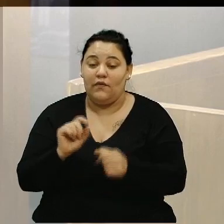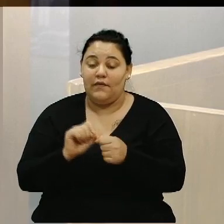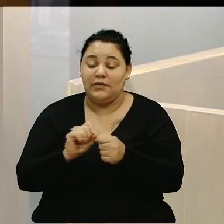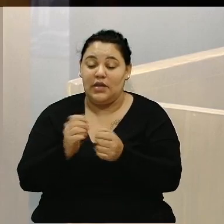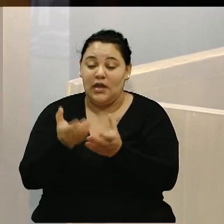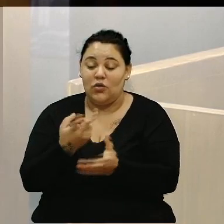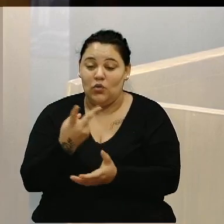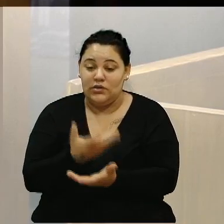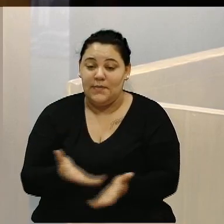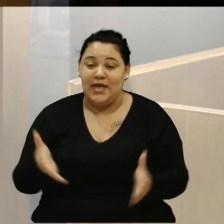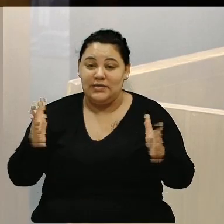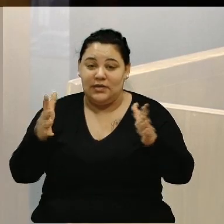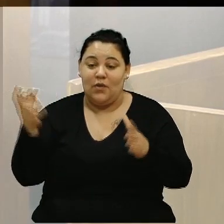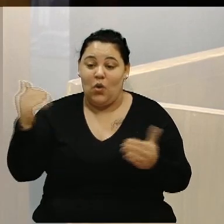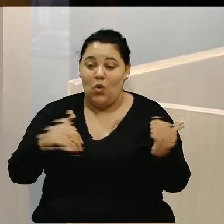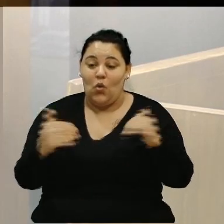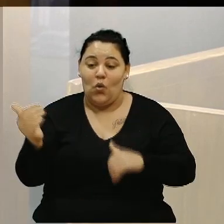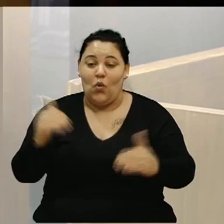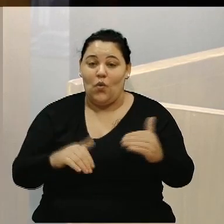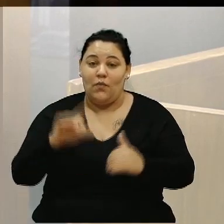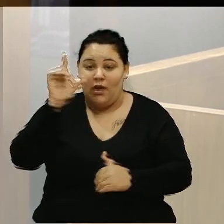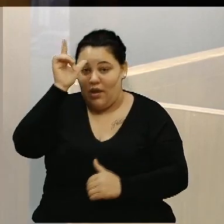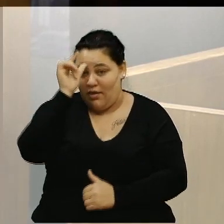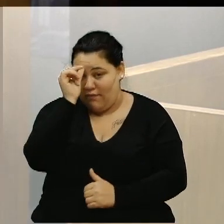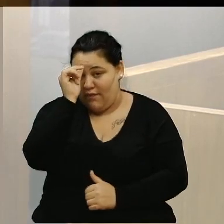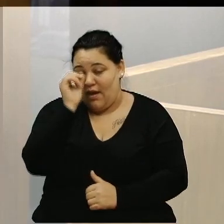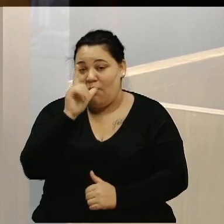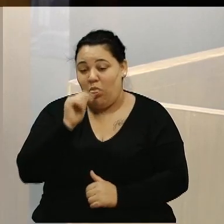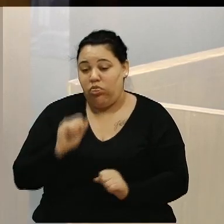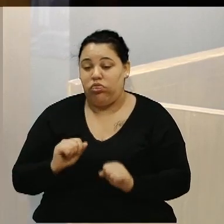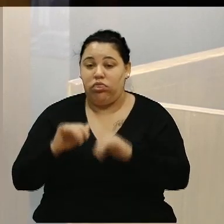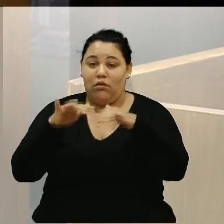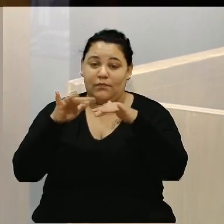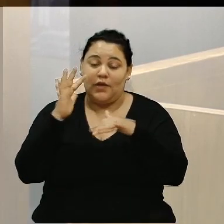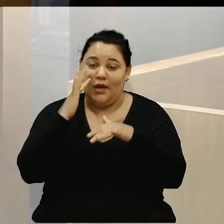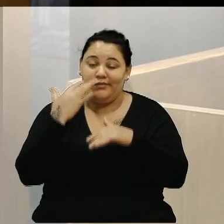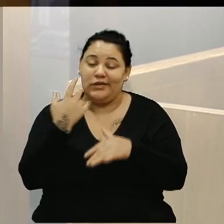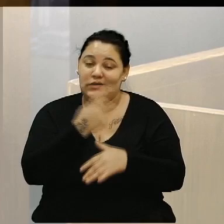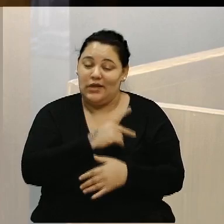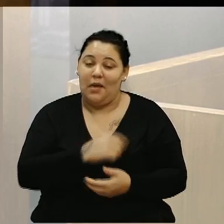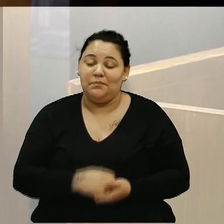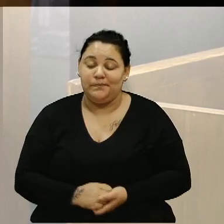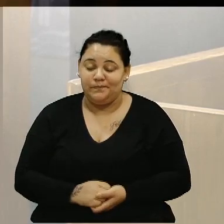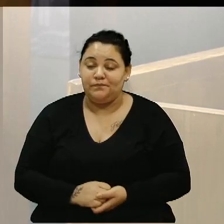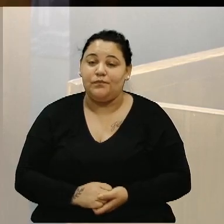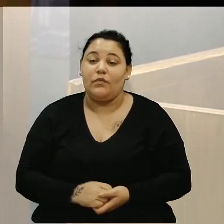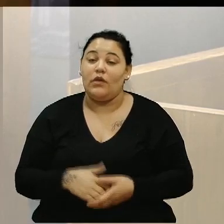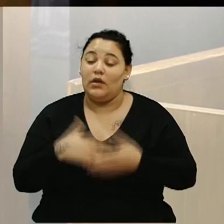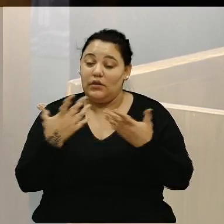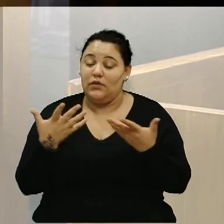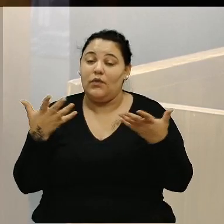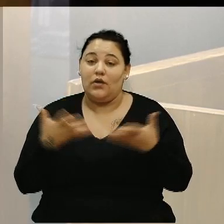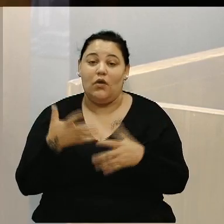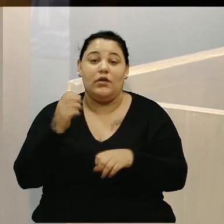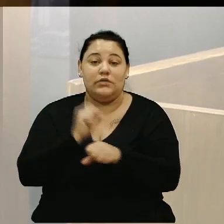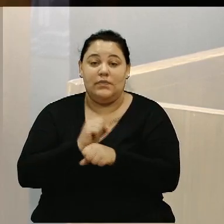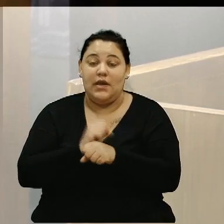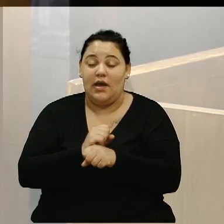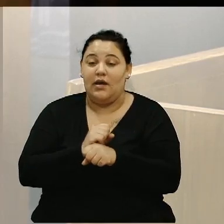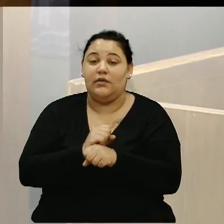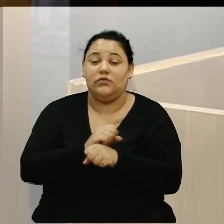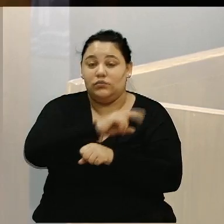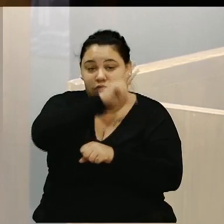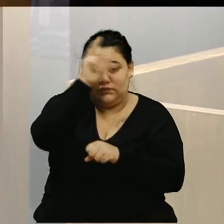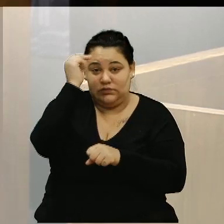de contenções para minimizar os alagamentos que acontecem históricos naquela região. Então vamos aguardar que o prefeito,